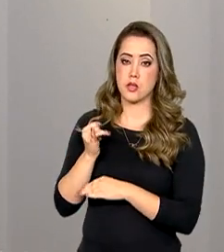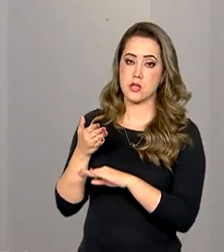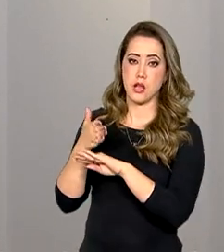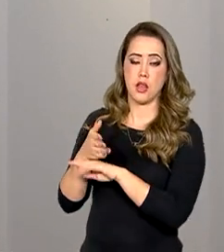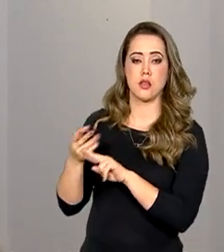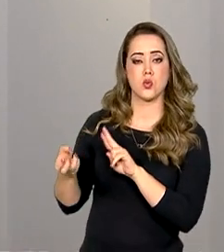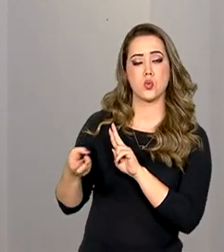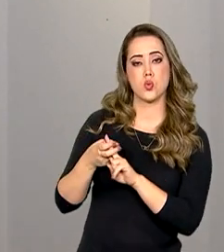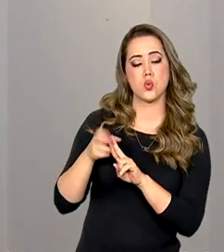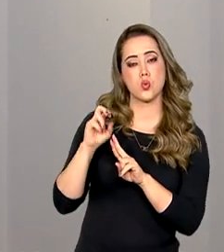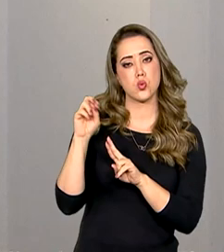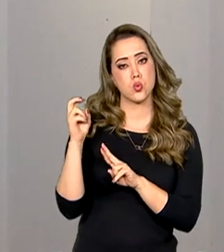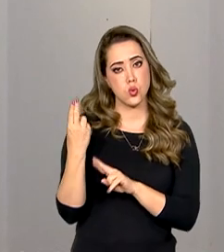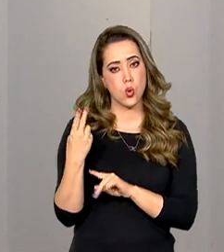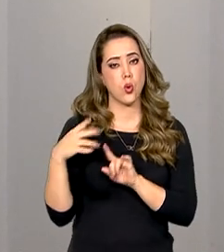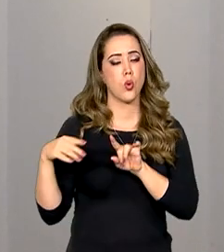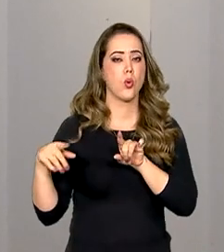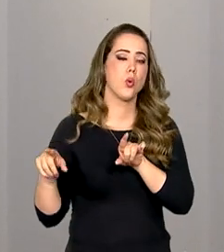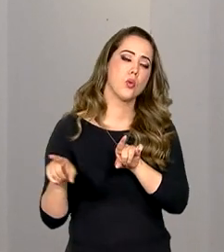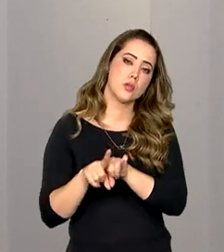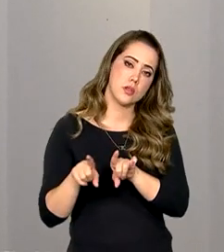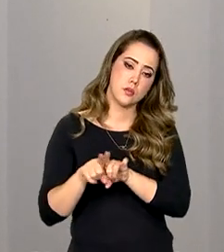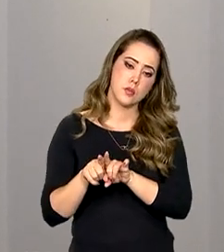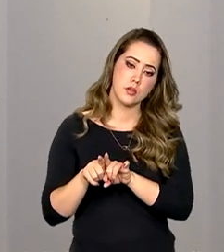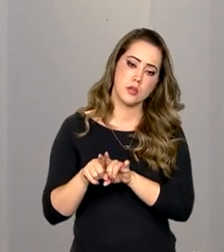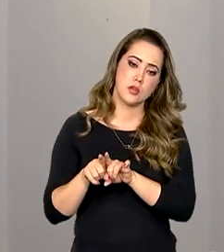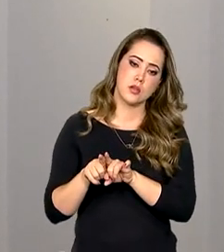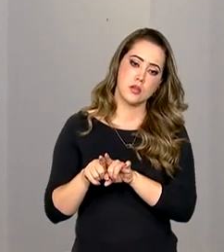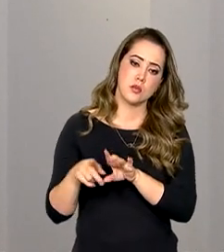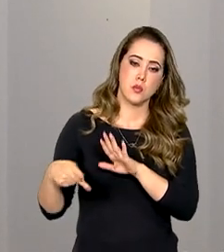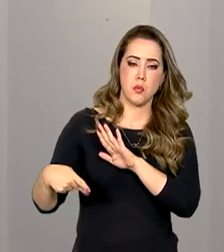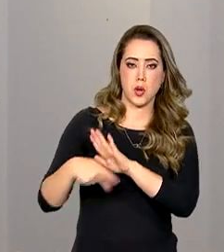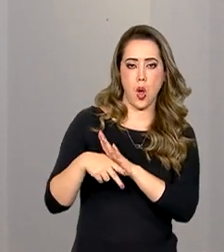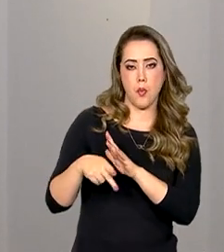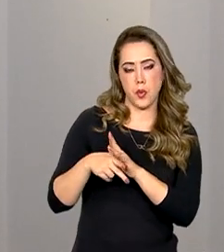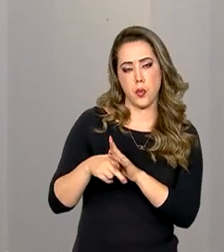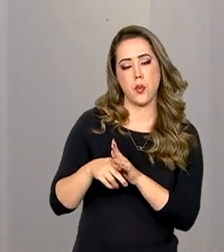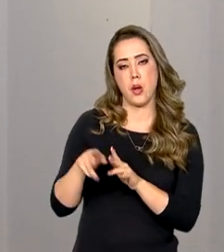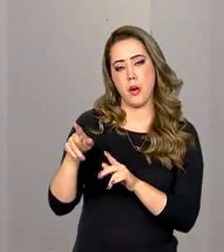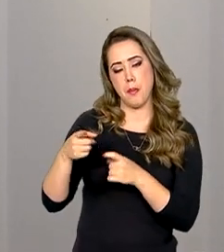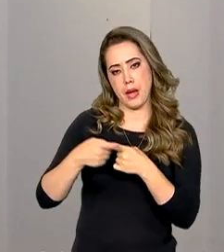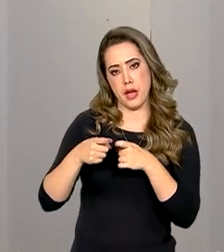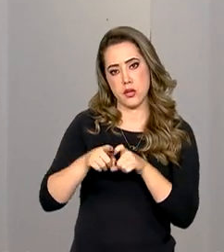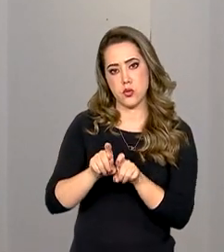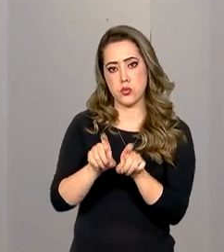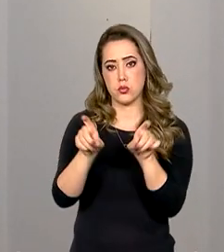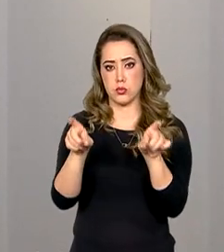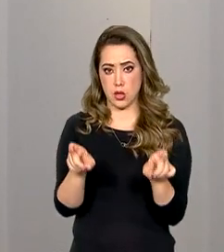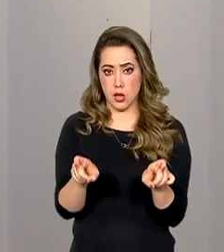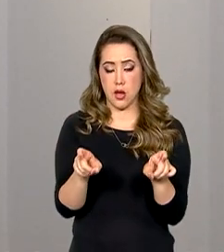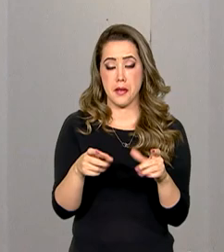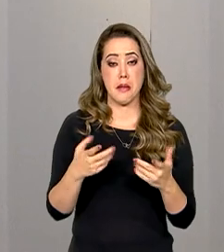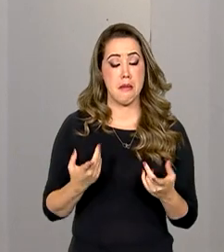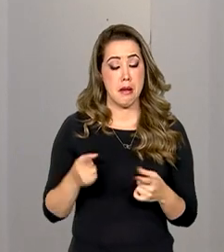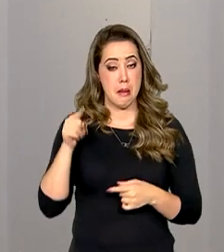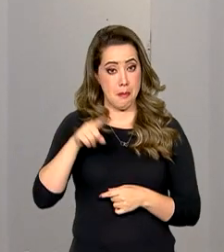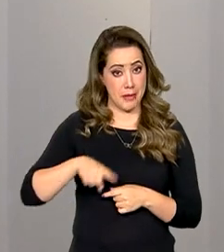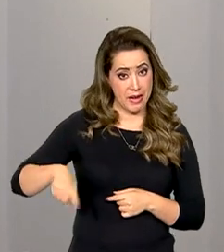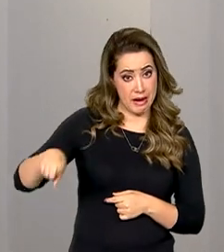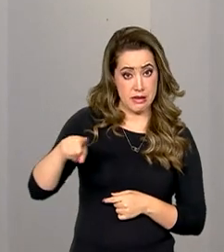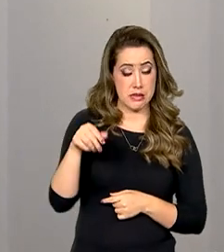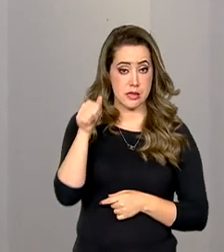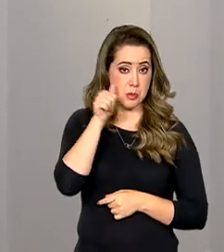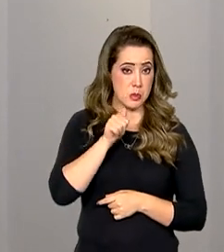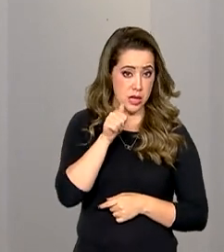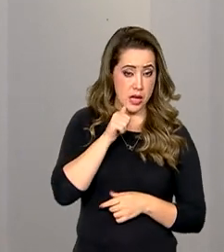SUS, ou mesmo as indicações do seu ginecologista, né? Para essas mulheres, hoje a